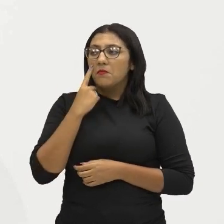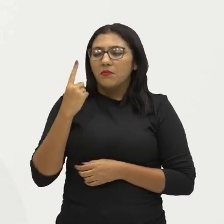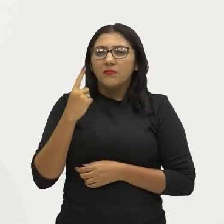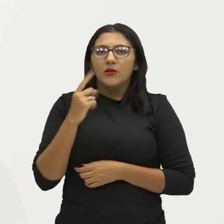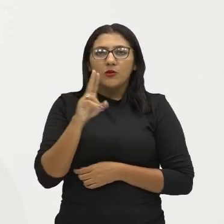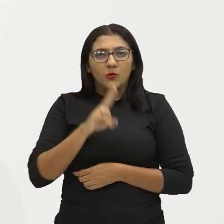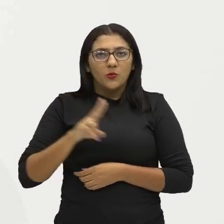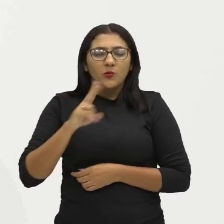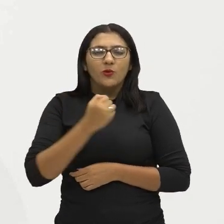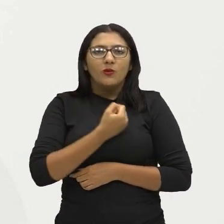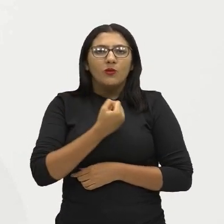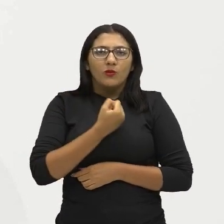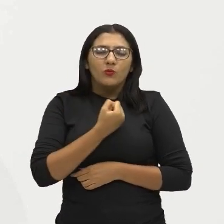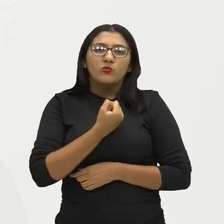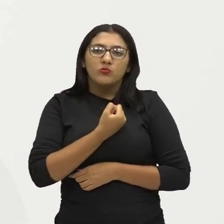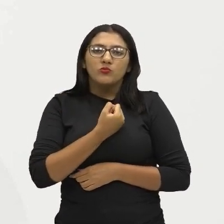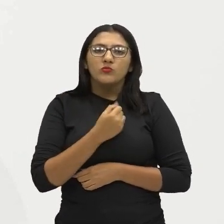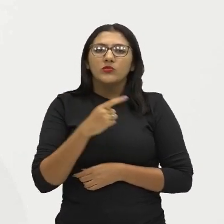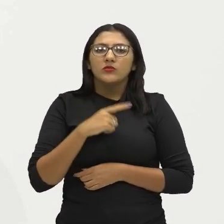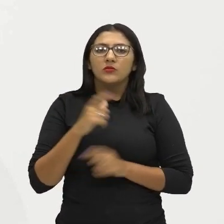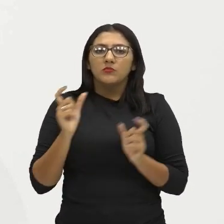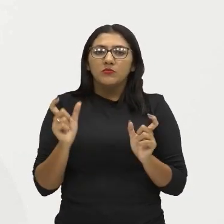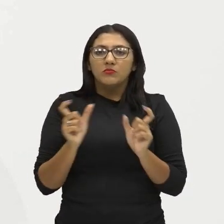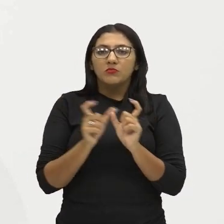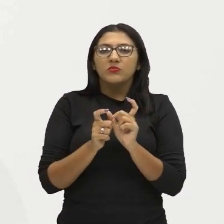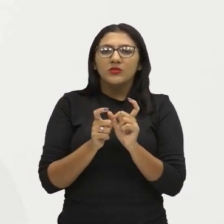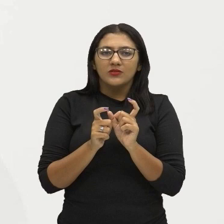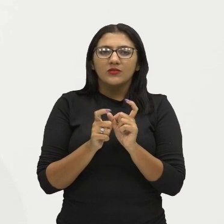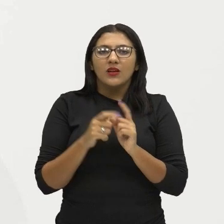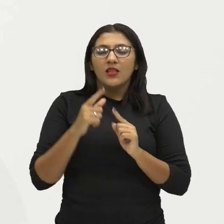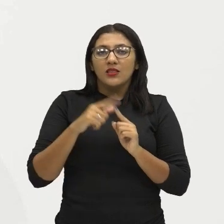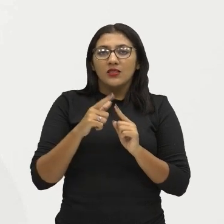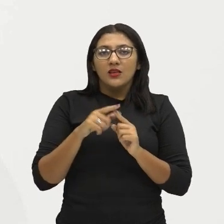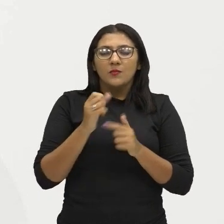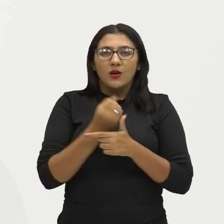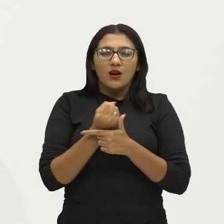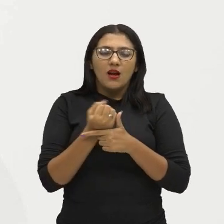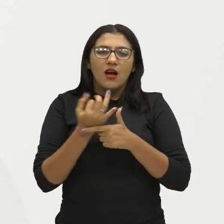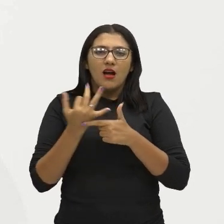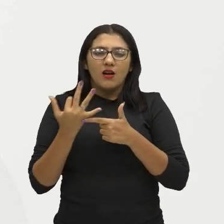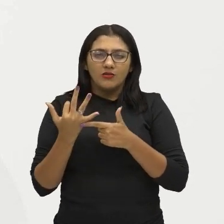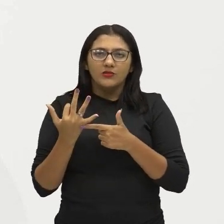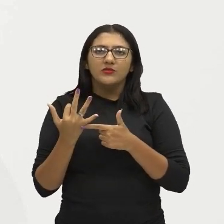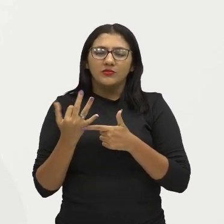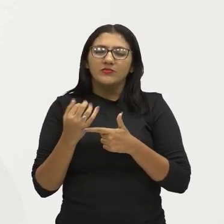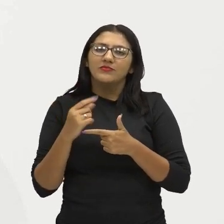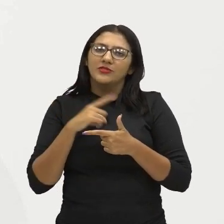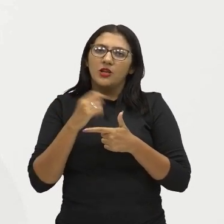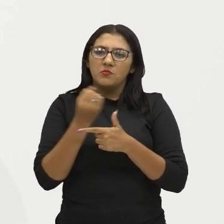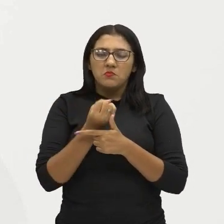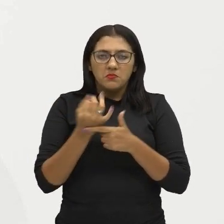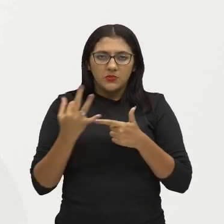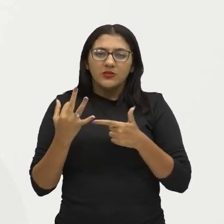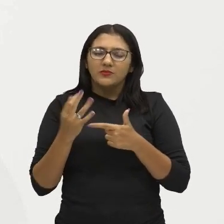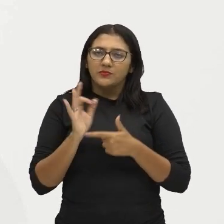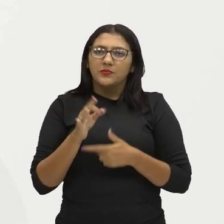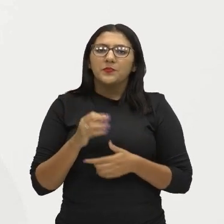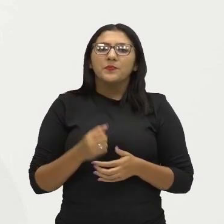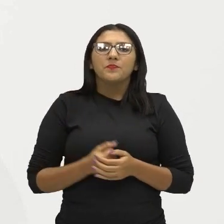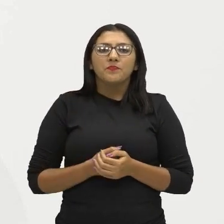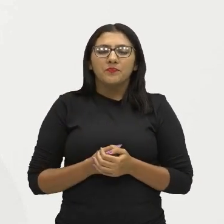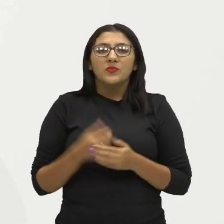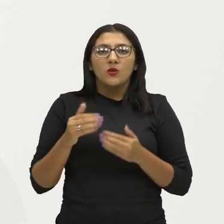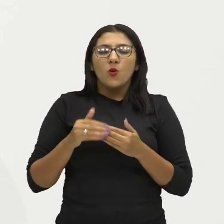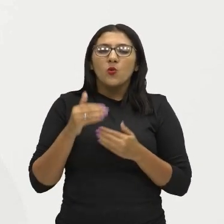números, denominamos de termo algébrico. Então, quando você junta, você tem o termo algébrico, certo?